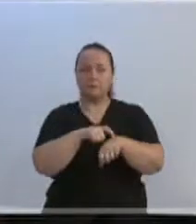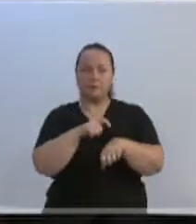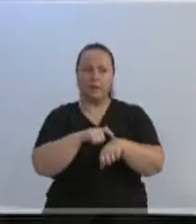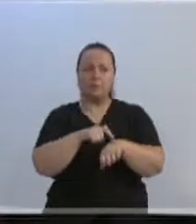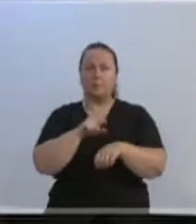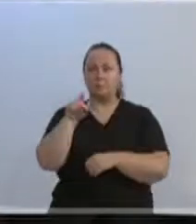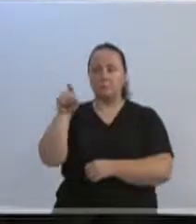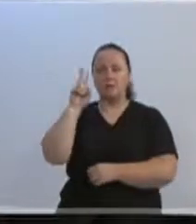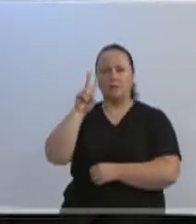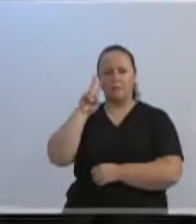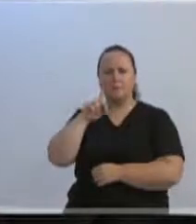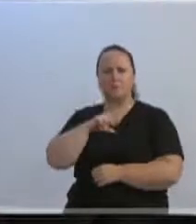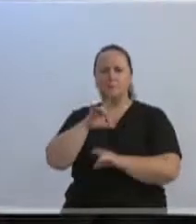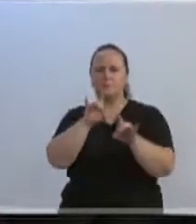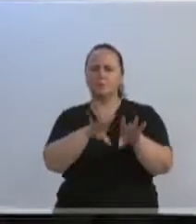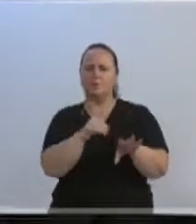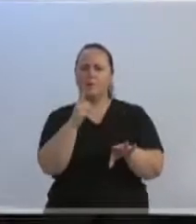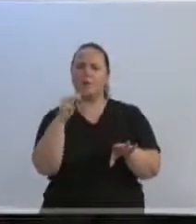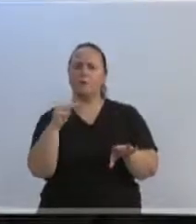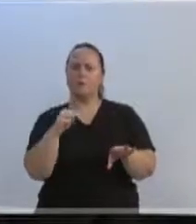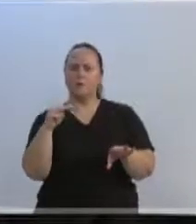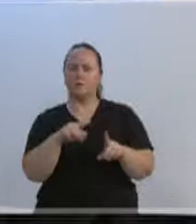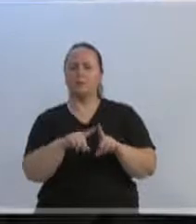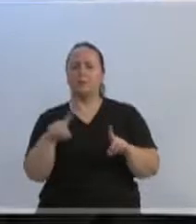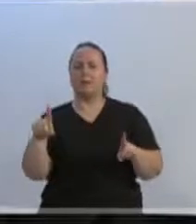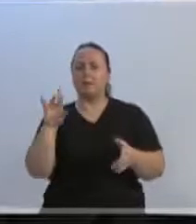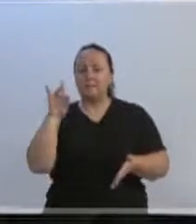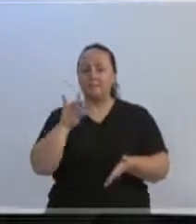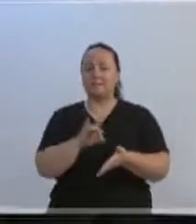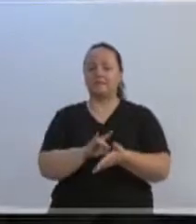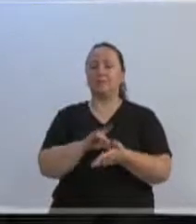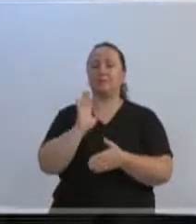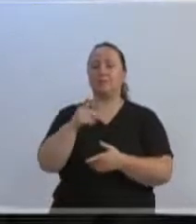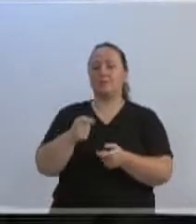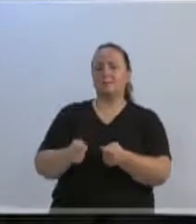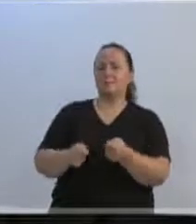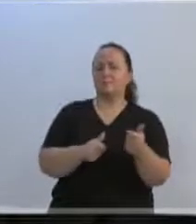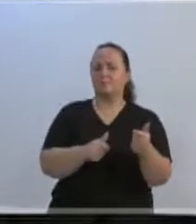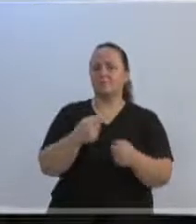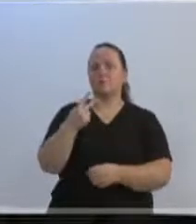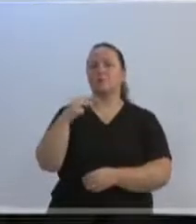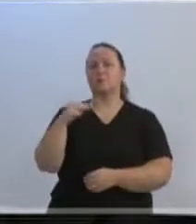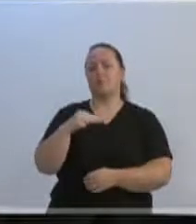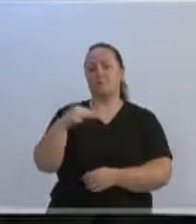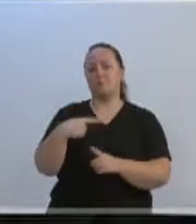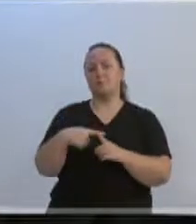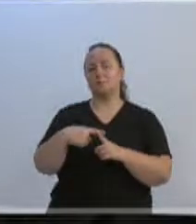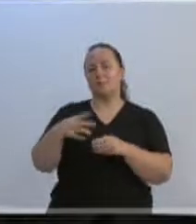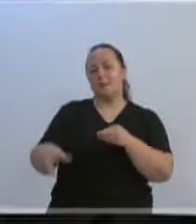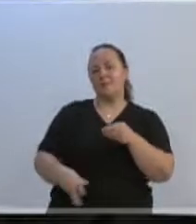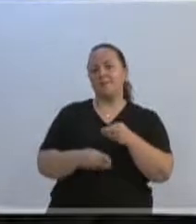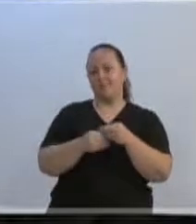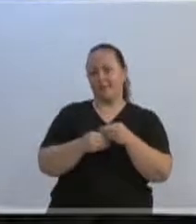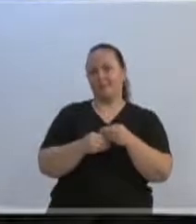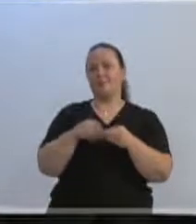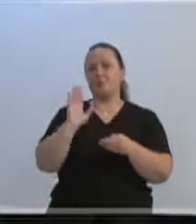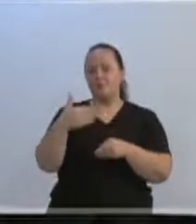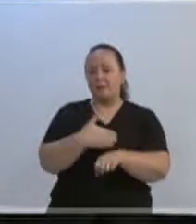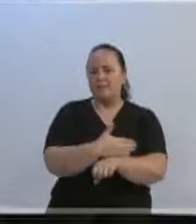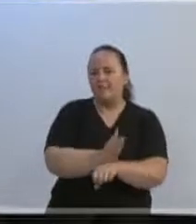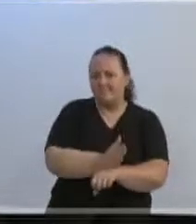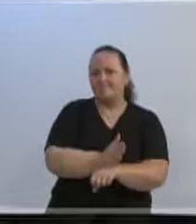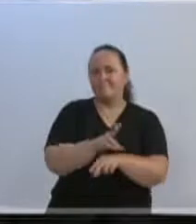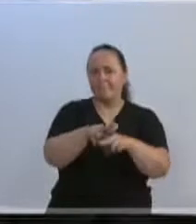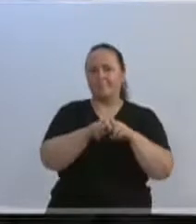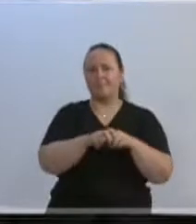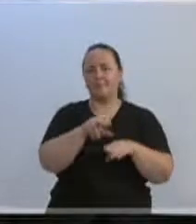que ele tinha um minuto ainda mas que na realidade tinham sido concedido dois minutos em função do aparte então já era o excedente dele